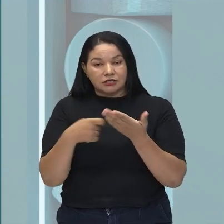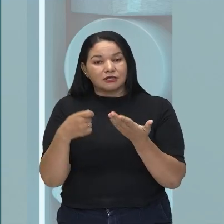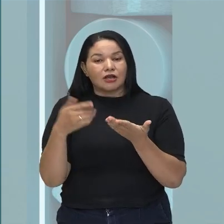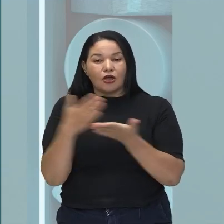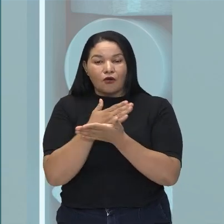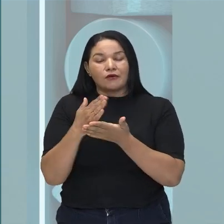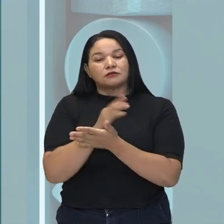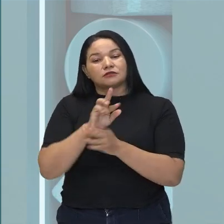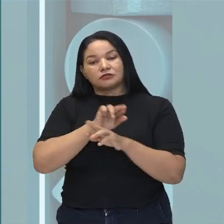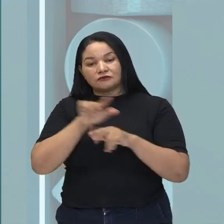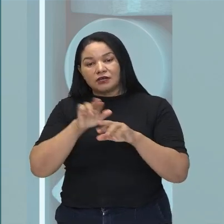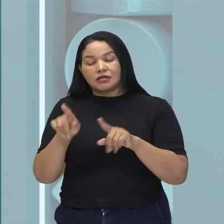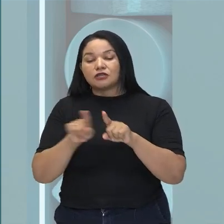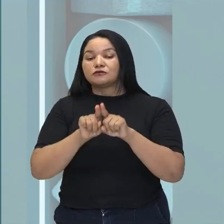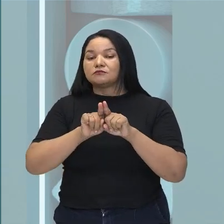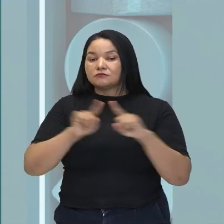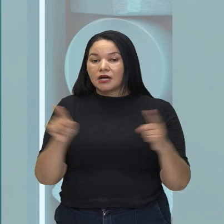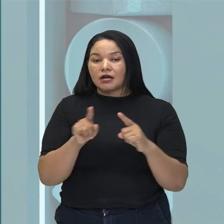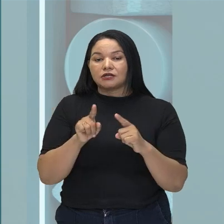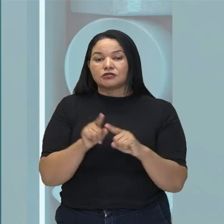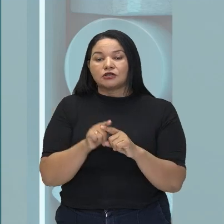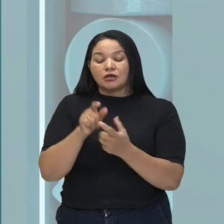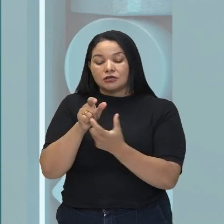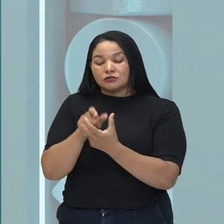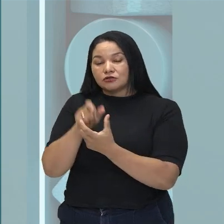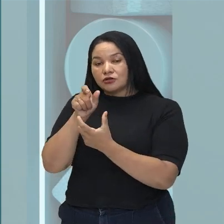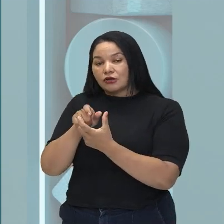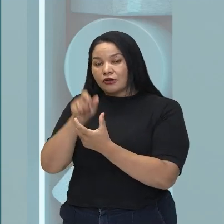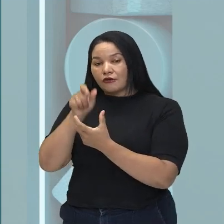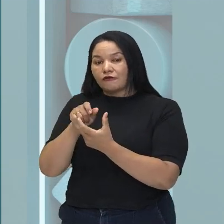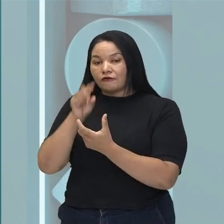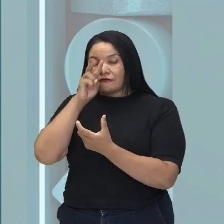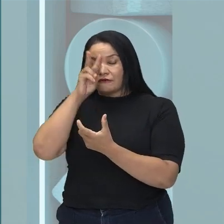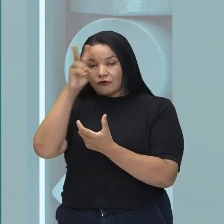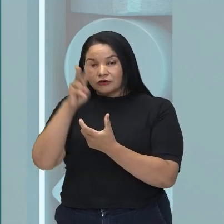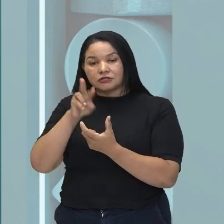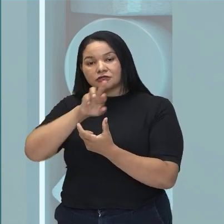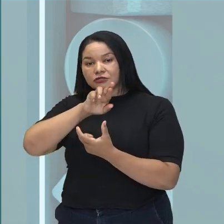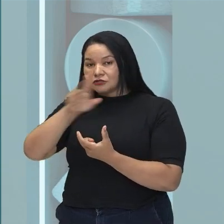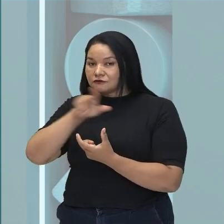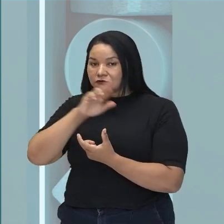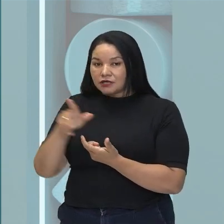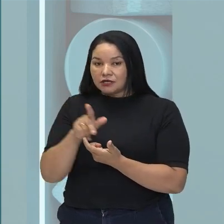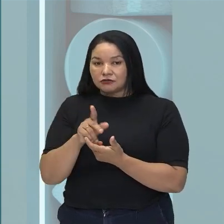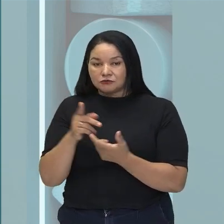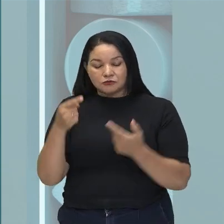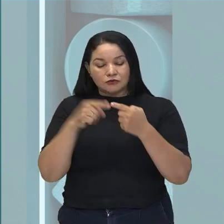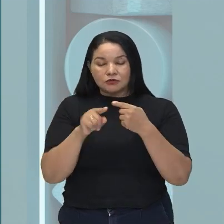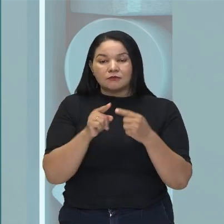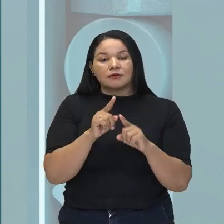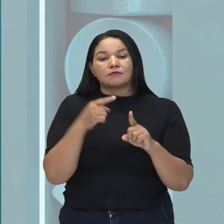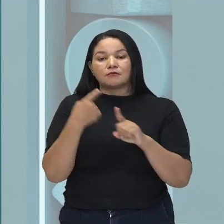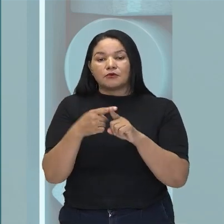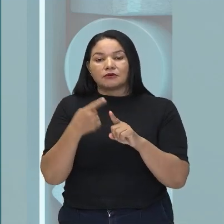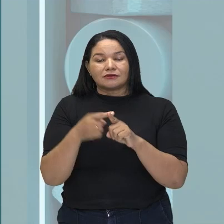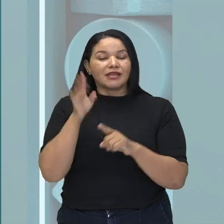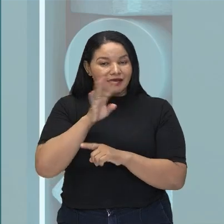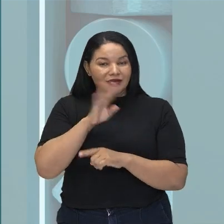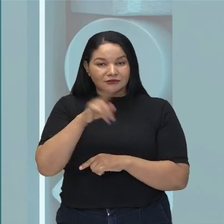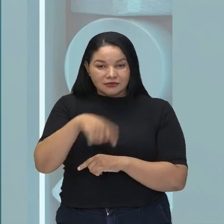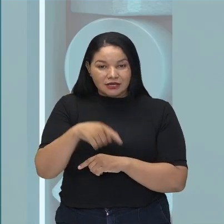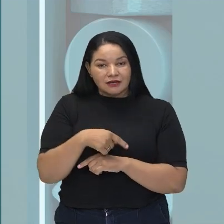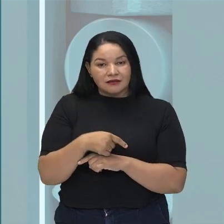diferente, mas com a tonicidade distinta entre elas. Não é legal? Não é interessante? É